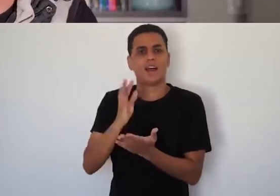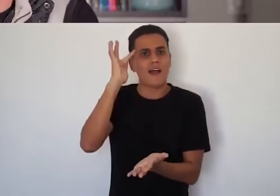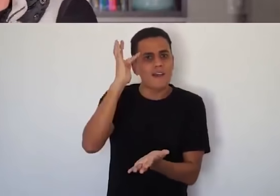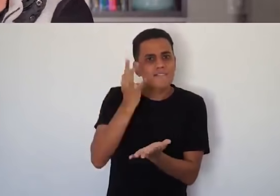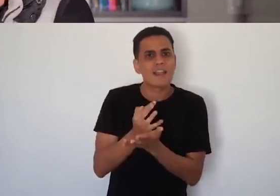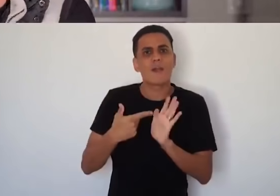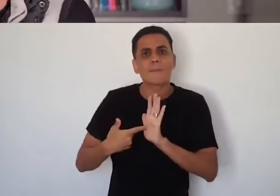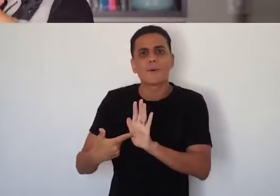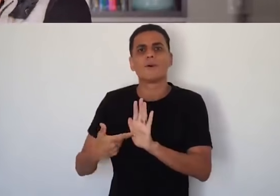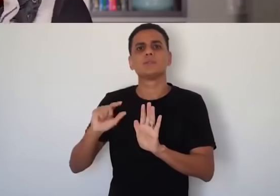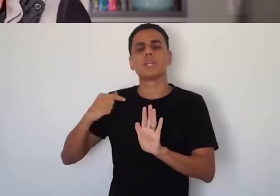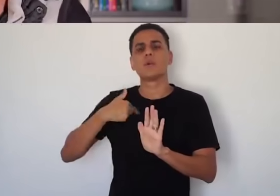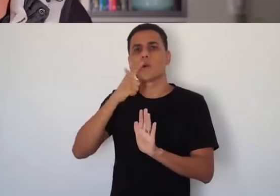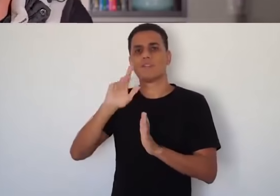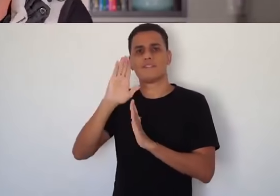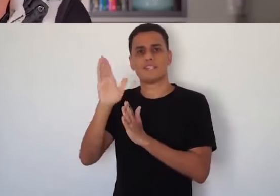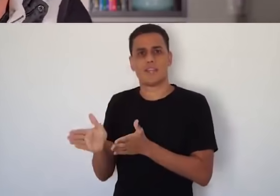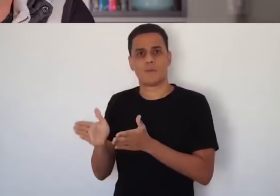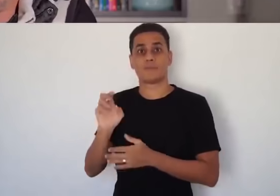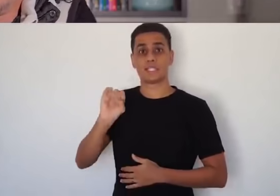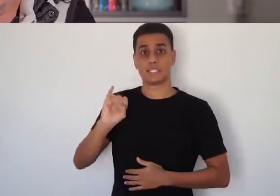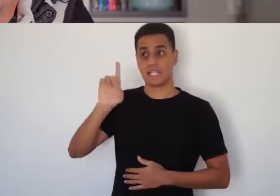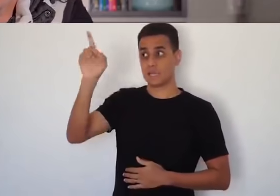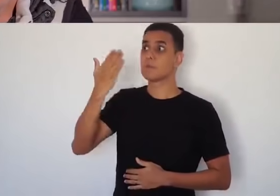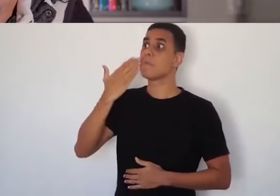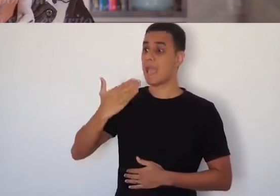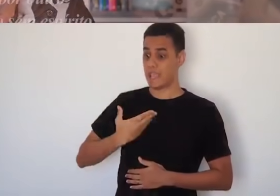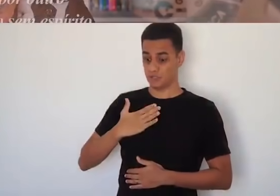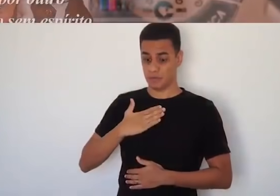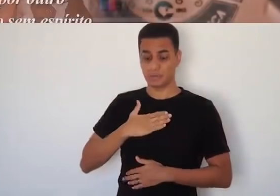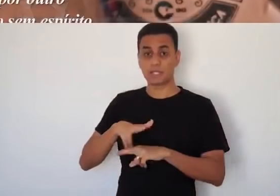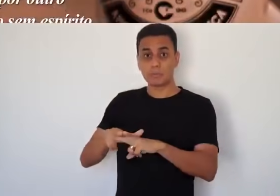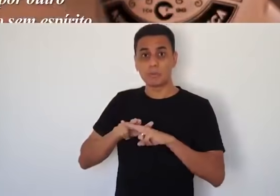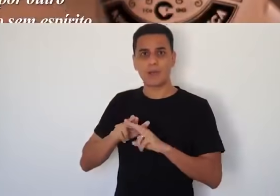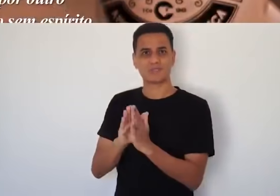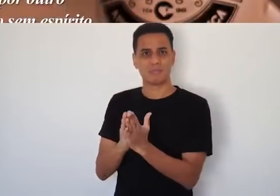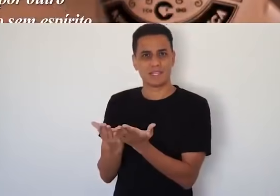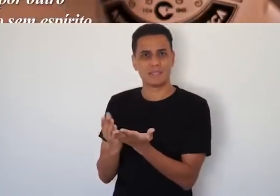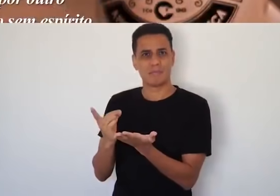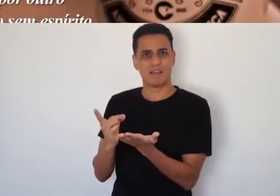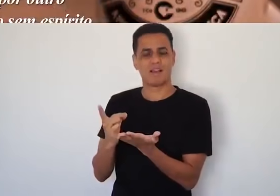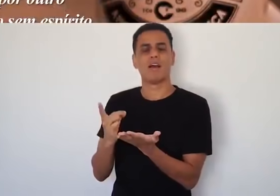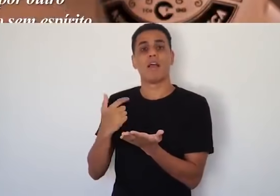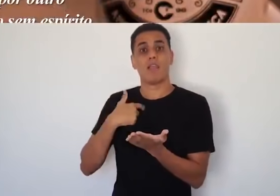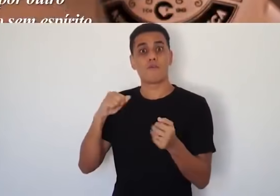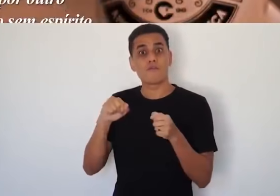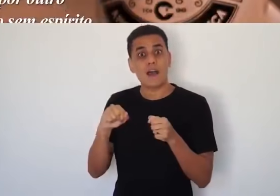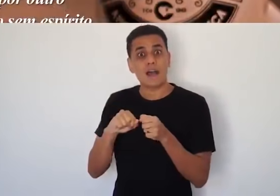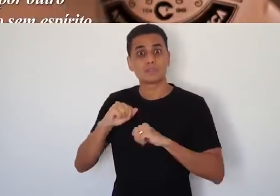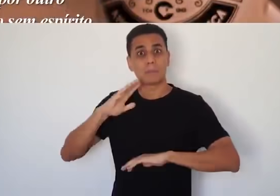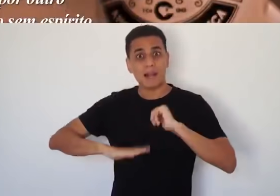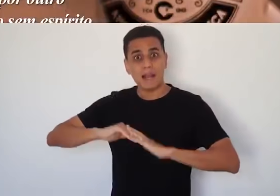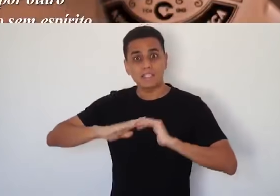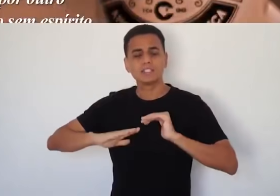esconder os espias e salvar os espias. O versículo, então, 25 vai falar sobre isso. O caso semelhante ao de